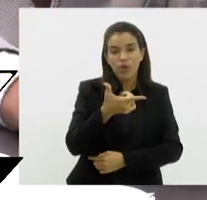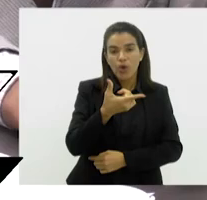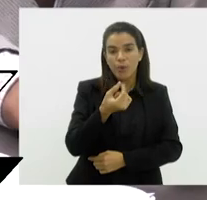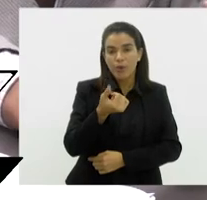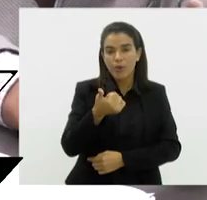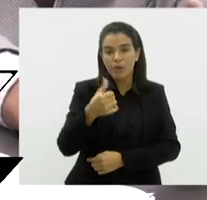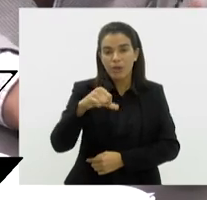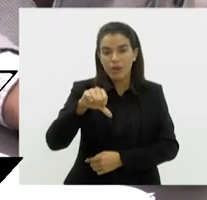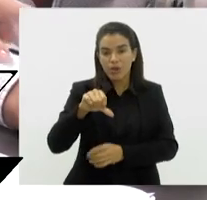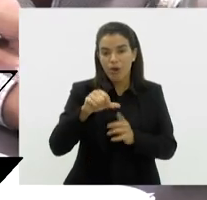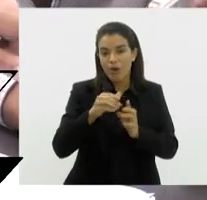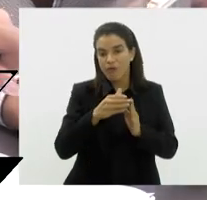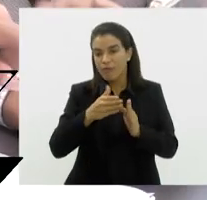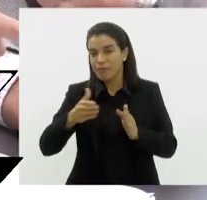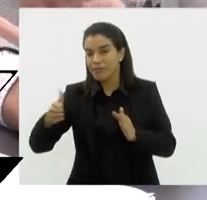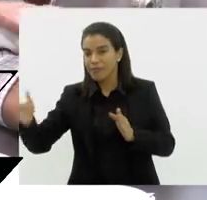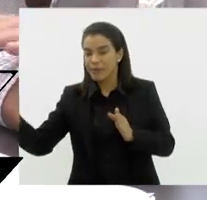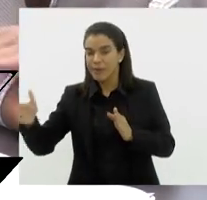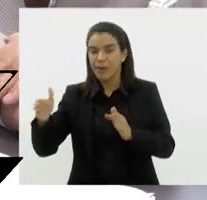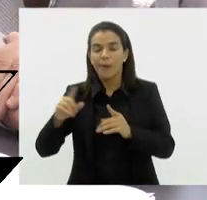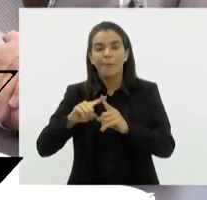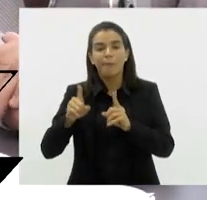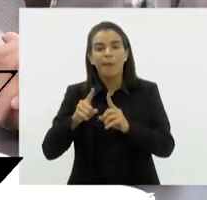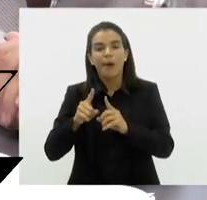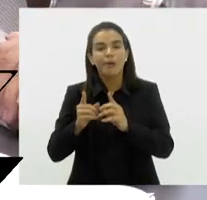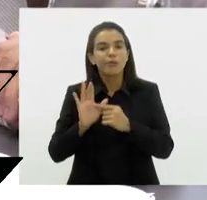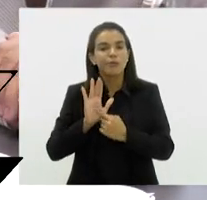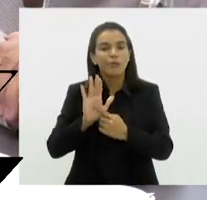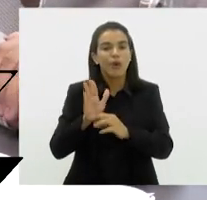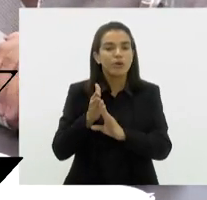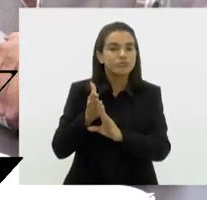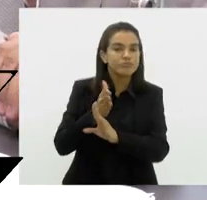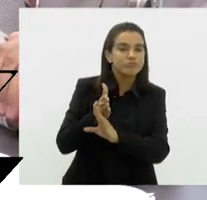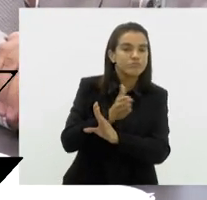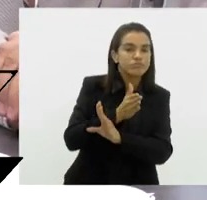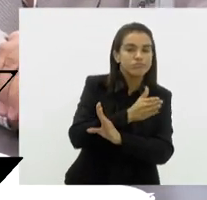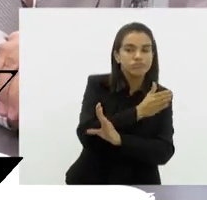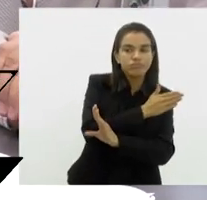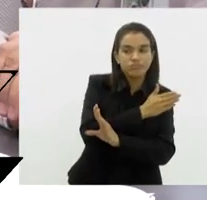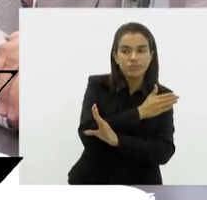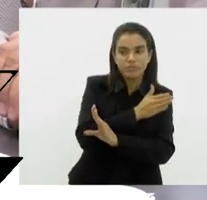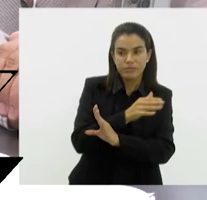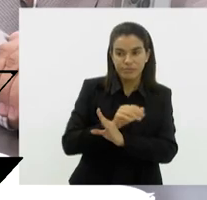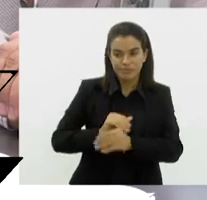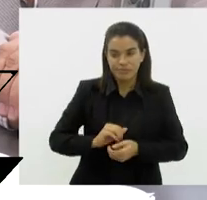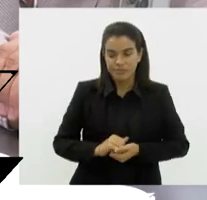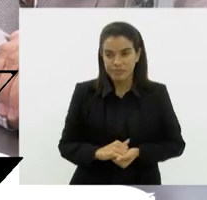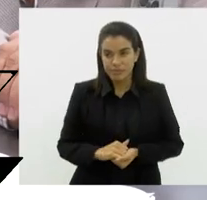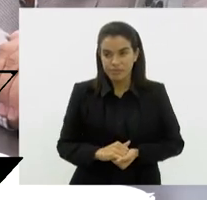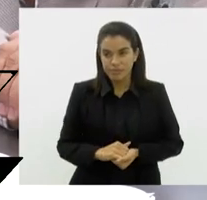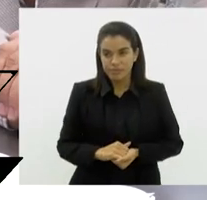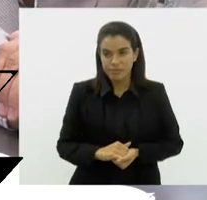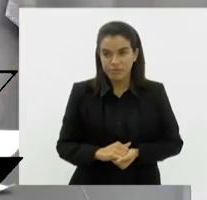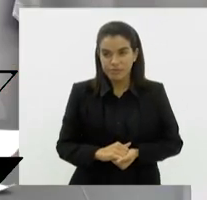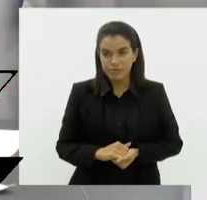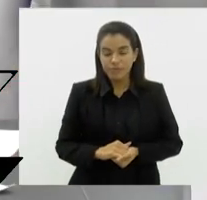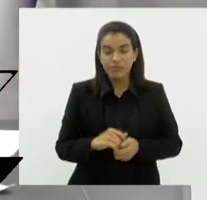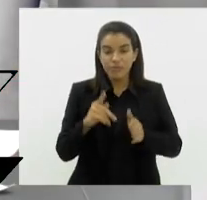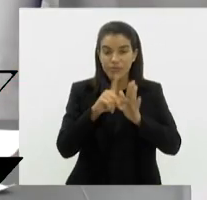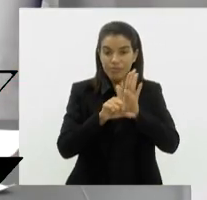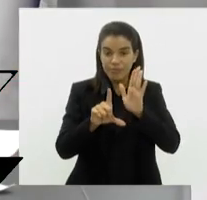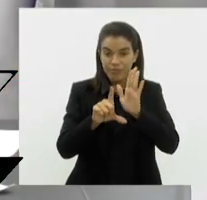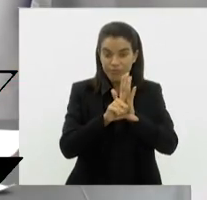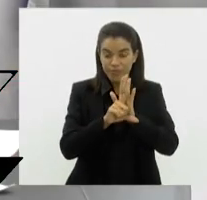diante, não aparece apontando a existência desses precatórios. É porque o projeto é